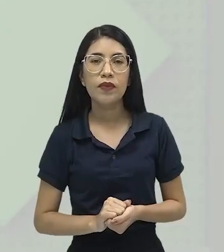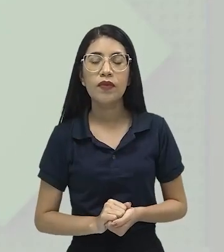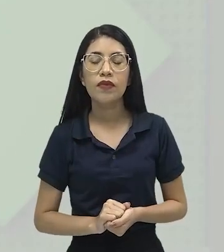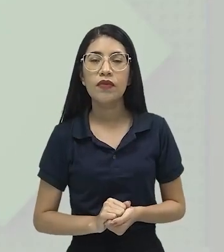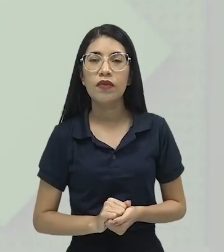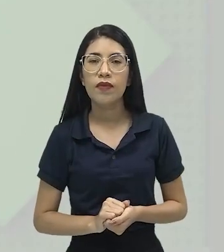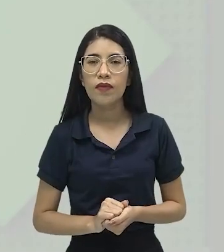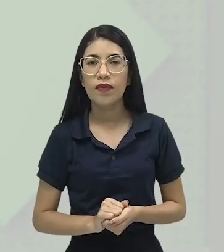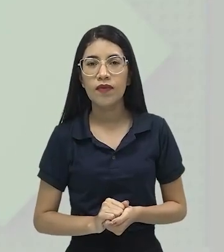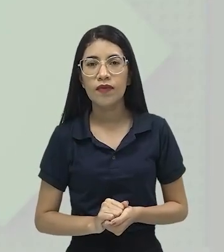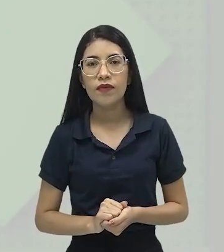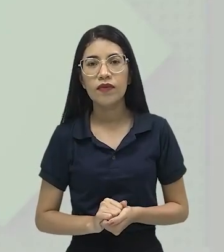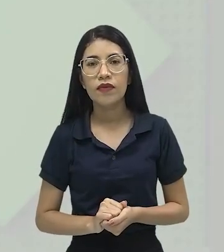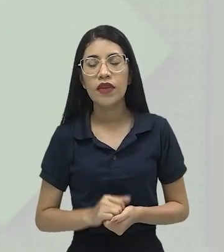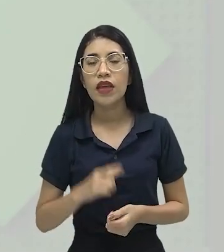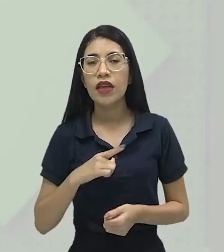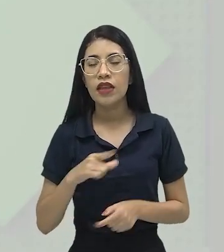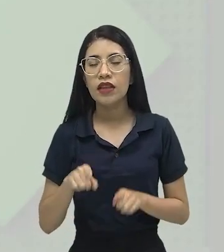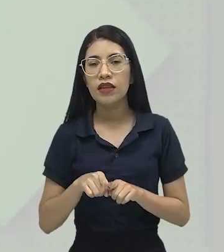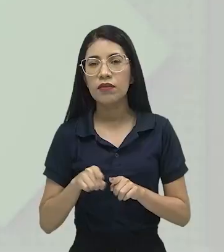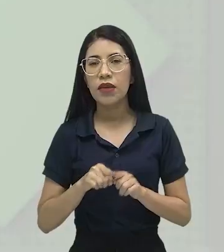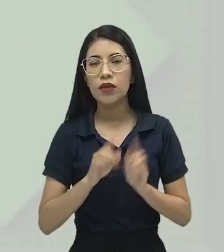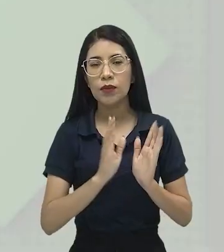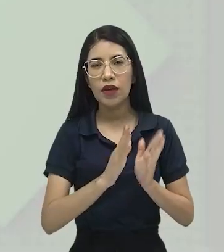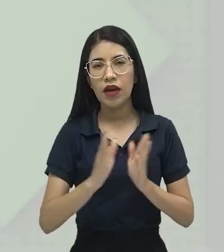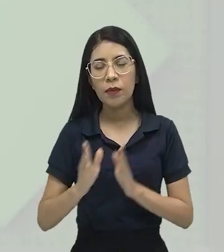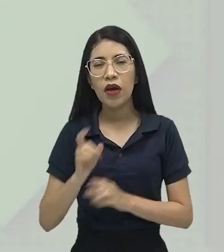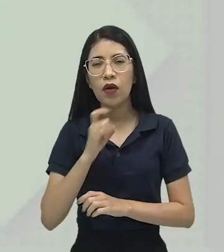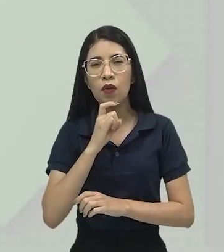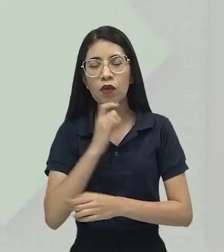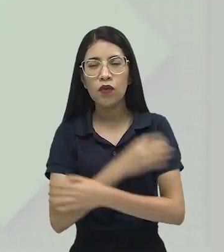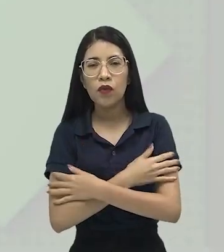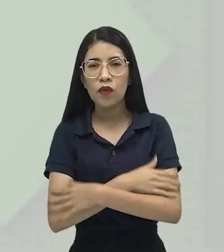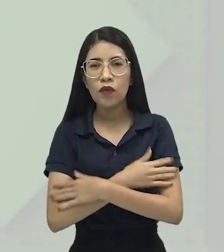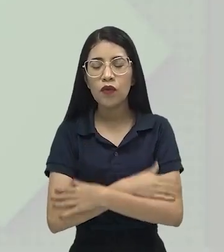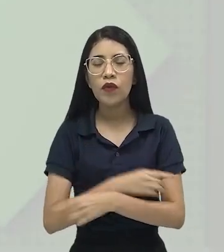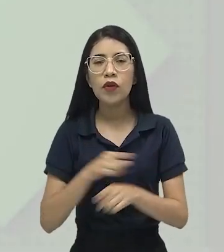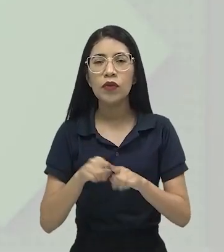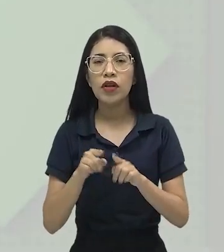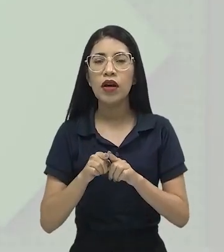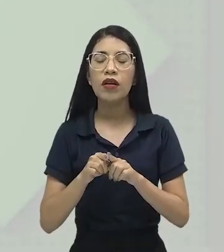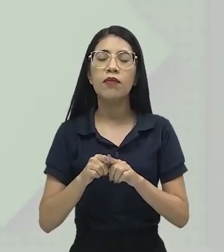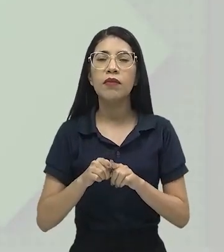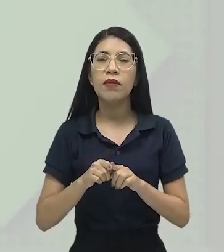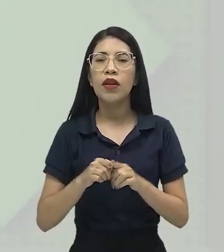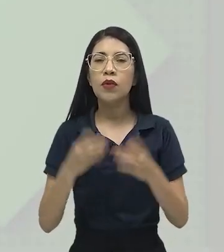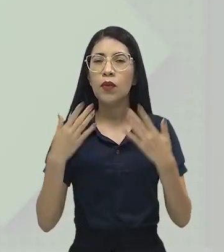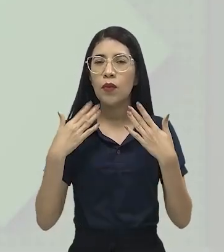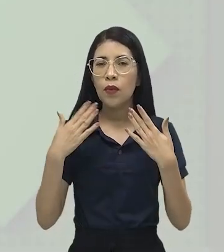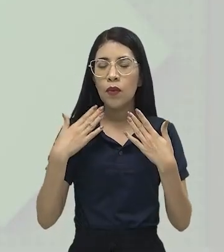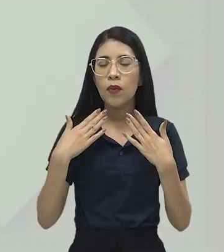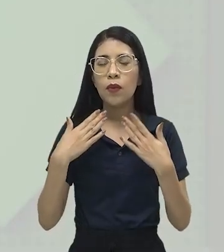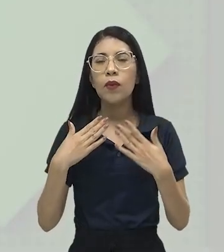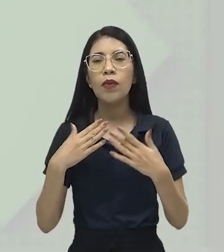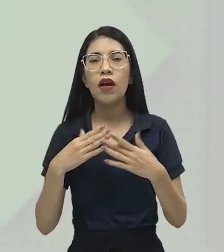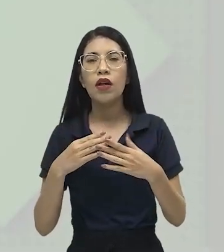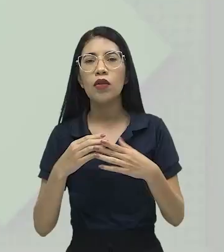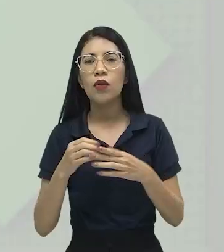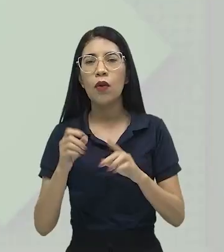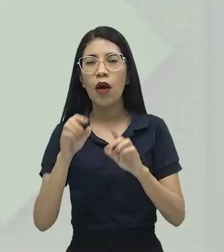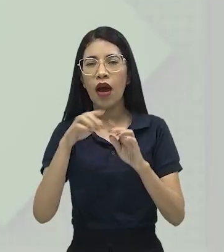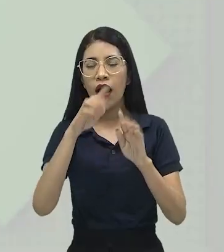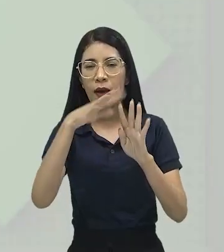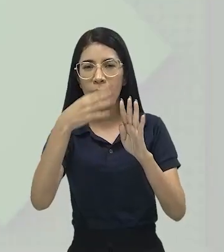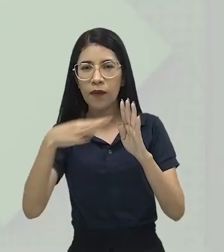temos aquelas estações, o inverno, o outono, a primavera, o verão, bem sentida, né? Por